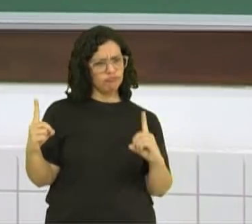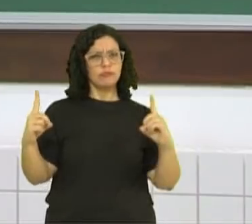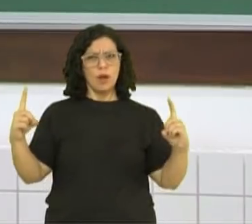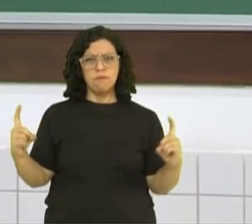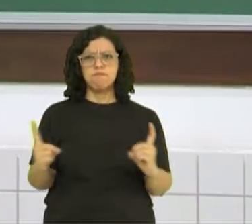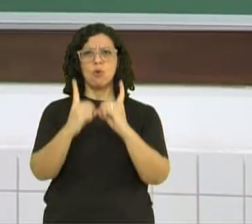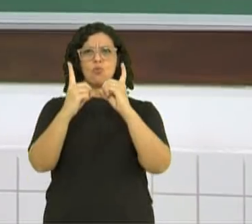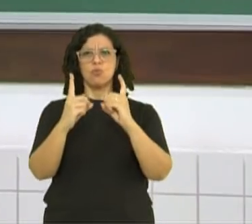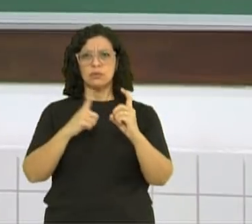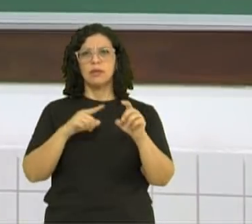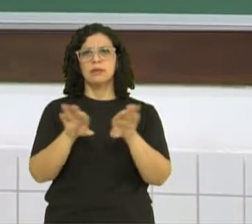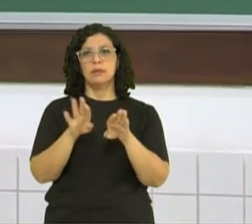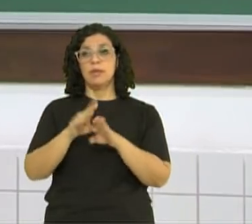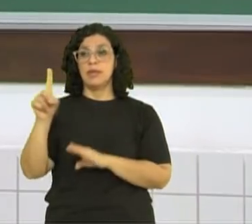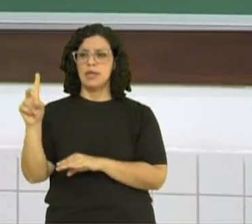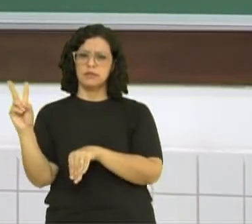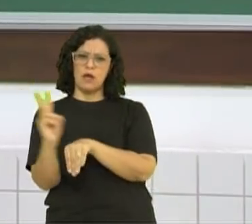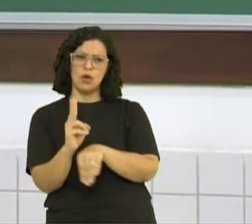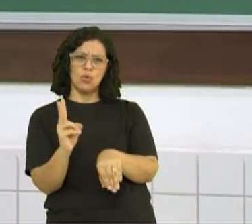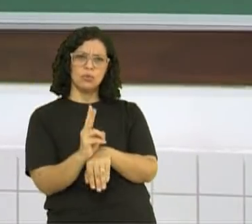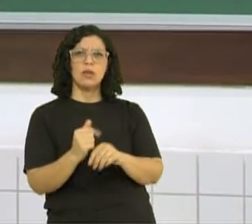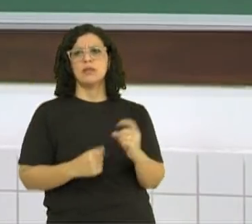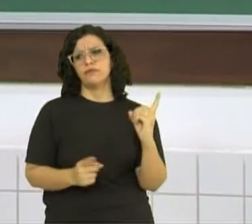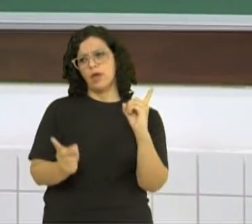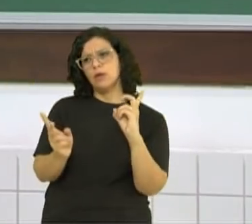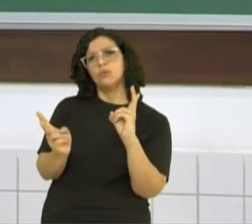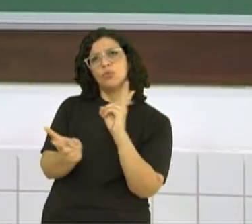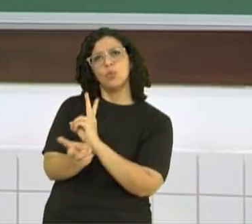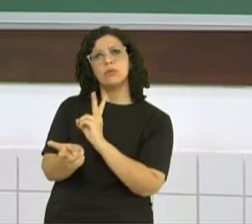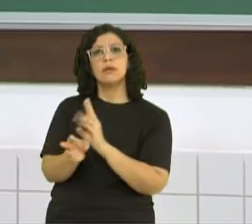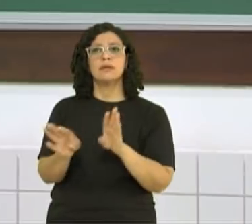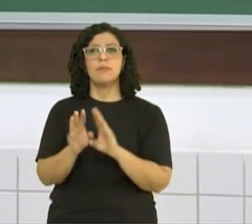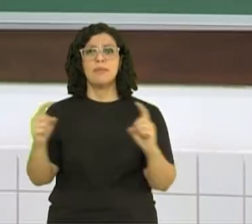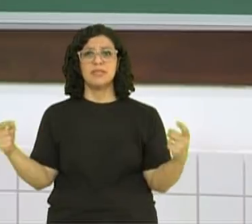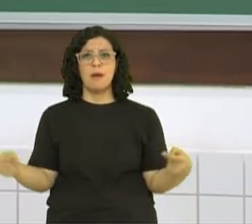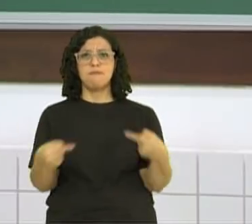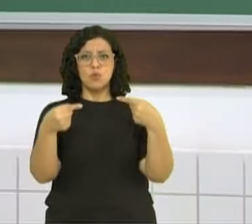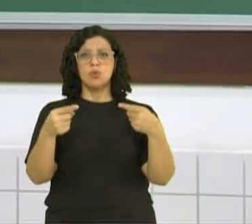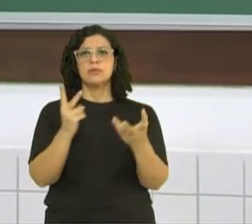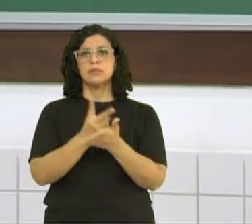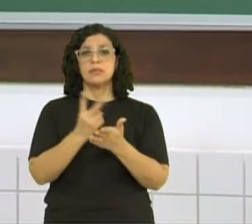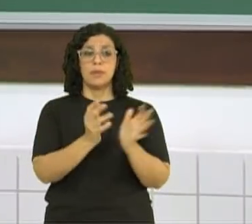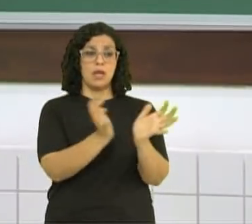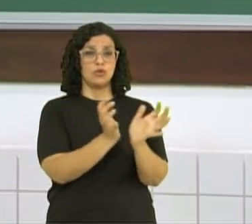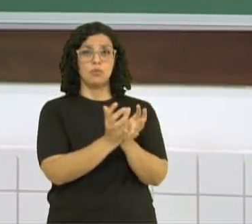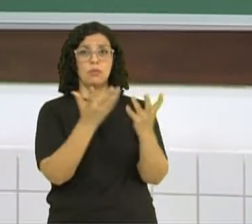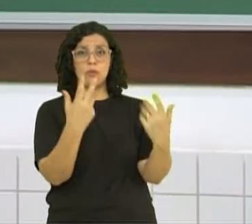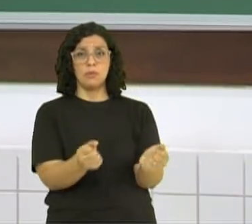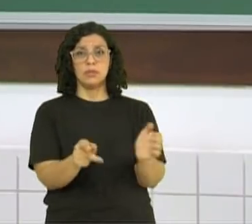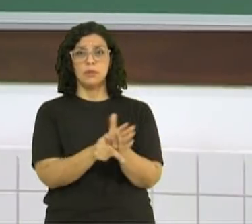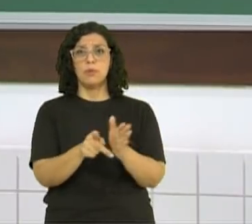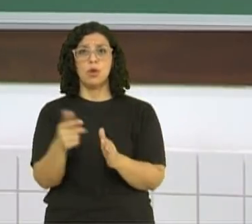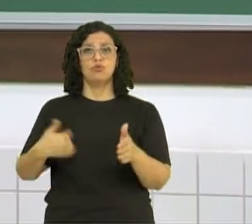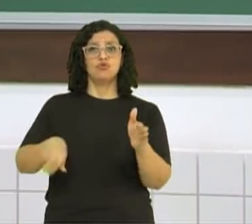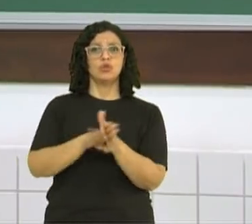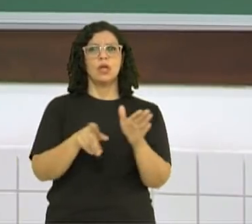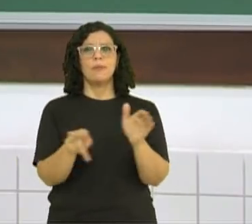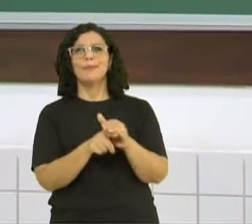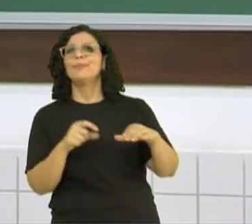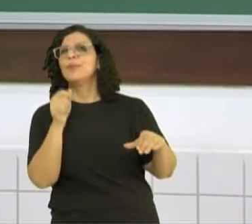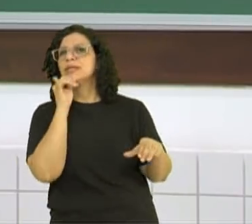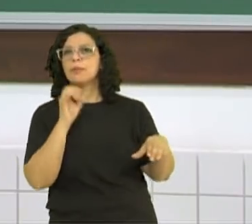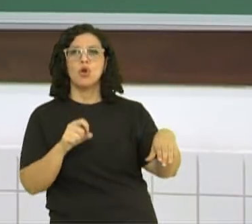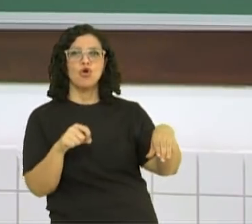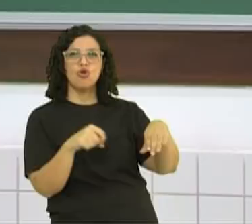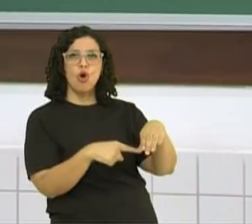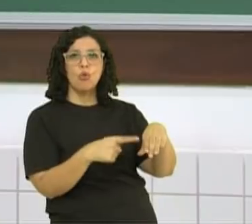Então todos eles têm um objetivo e para chegar nesse objetivo eu preciso atacar. E a outra equipe não quer deixar que eu chegue ao meu objetivo, né?